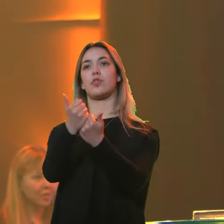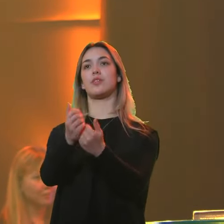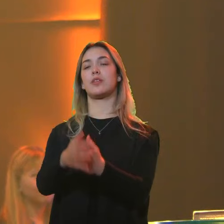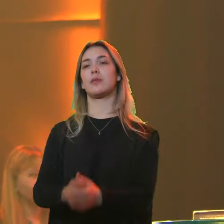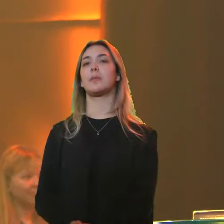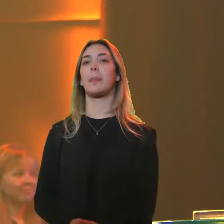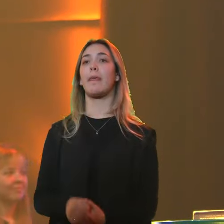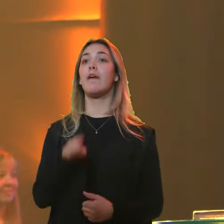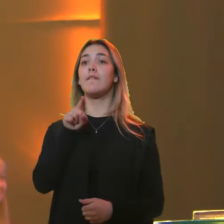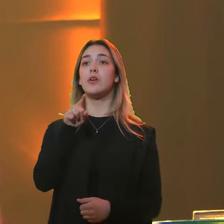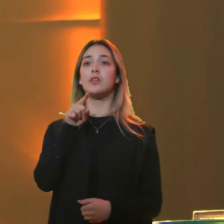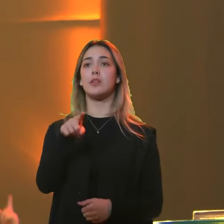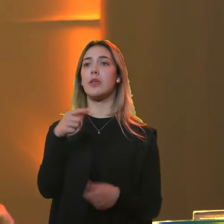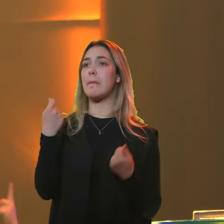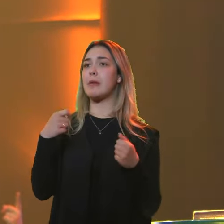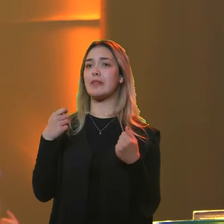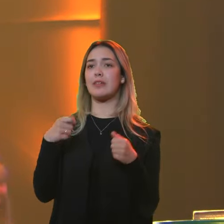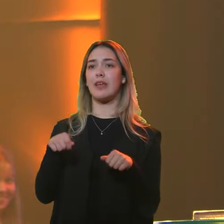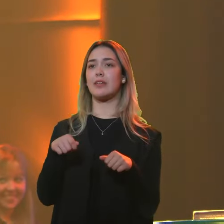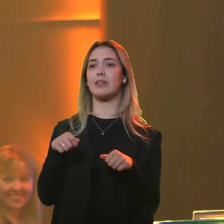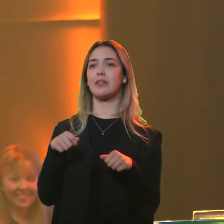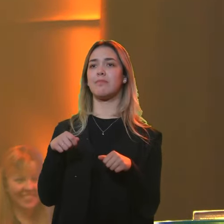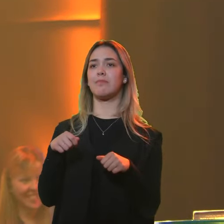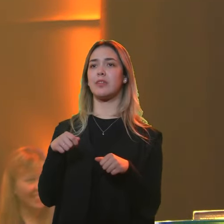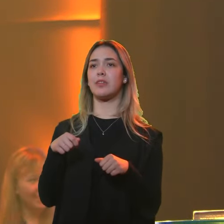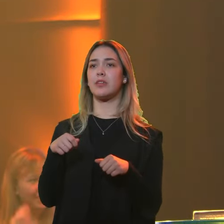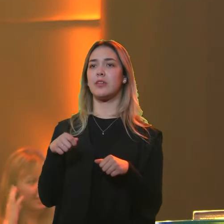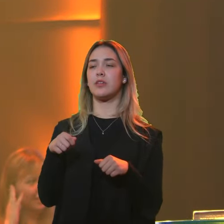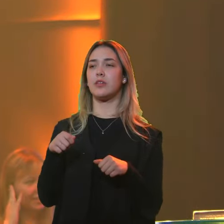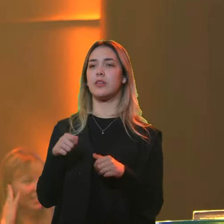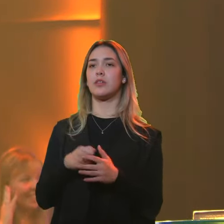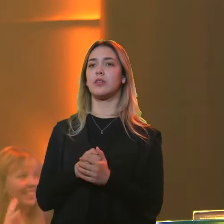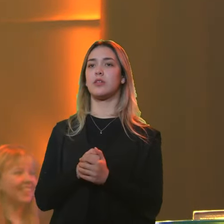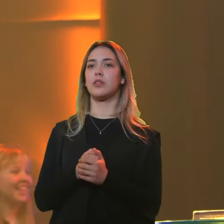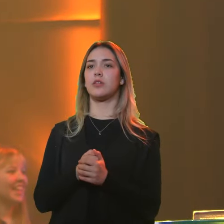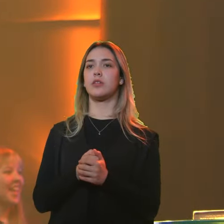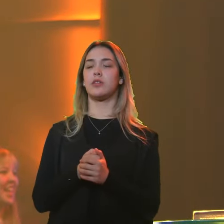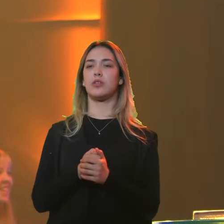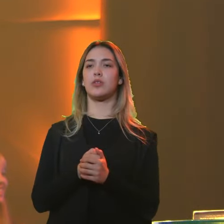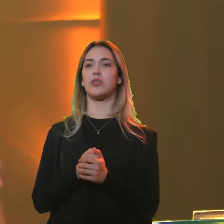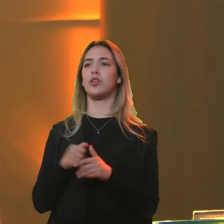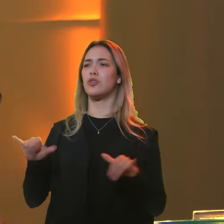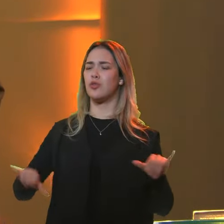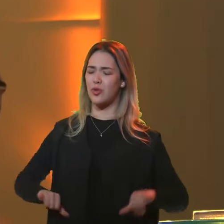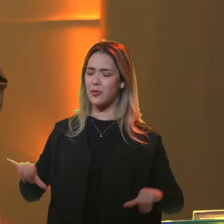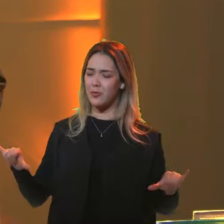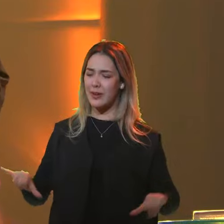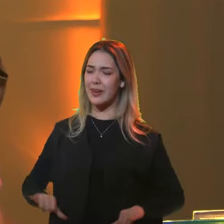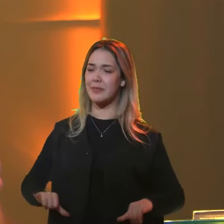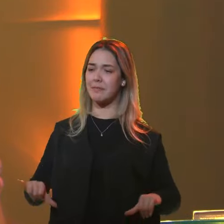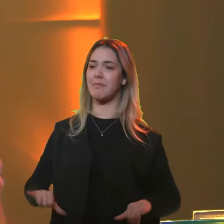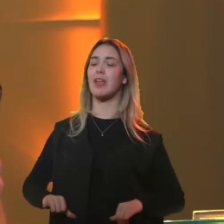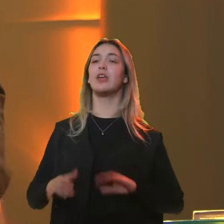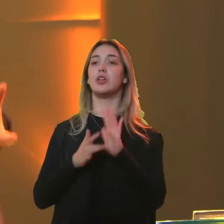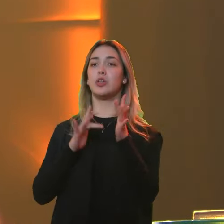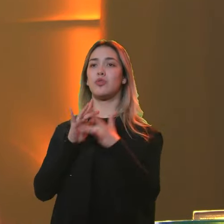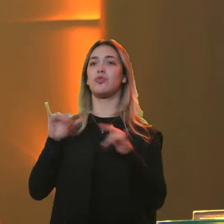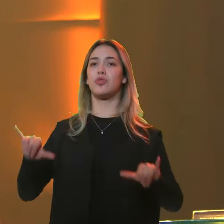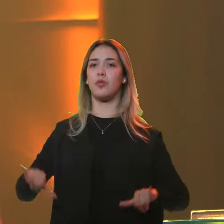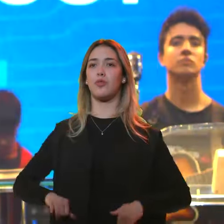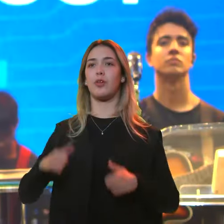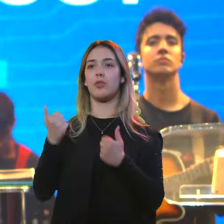não precisasse viver o inferno na terra e o inferno espiritual. Só